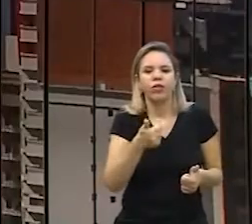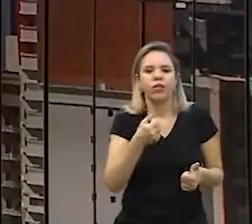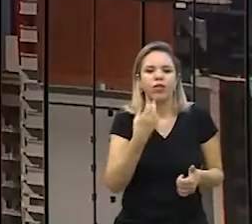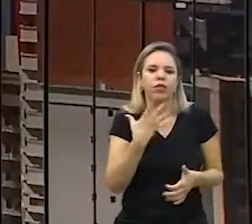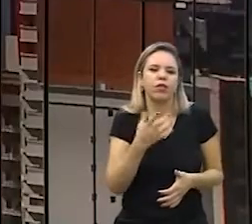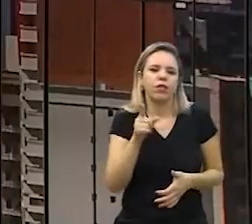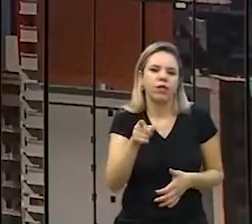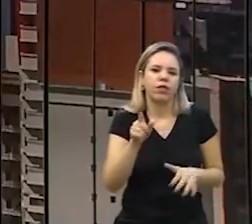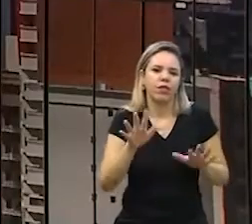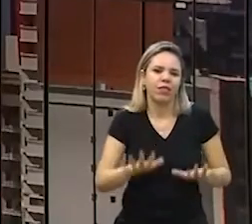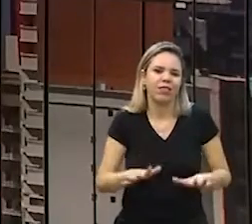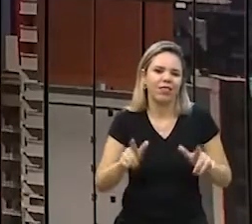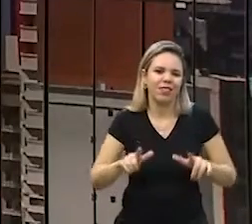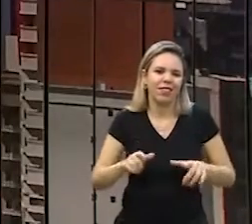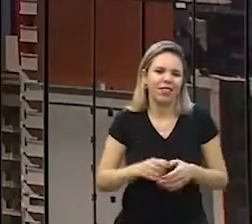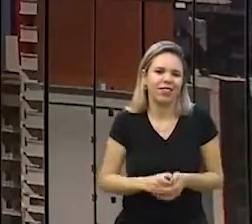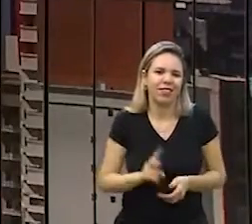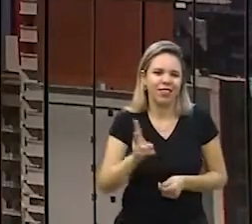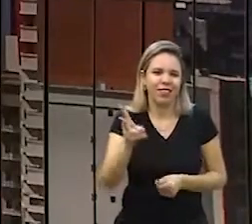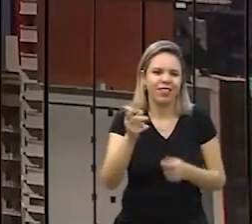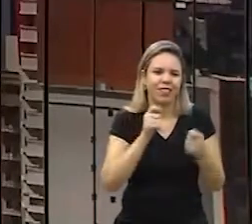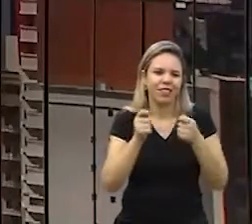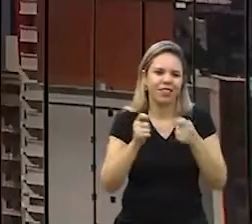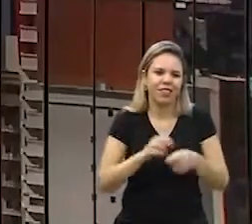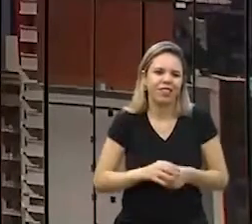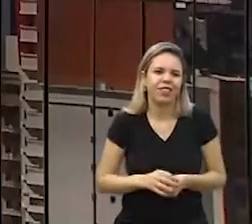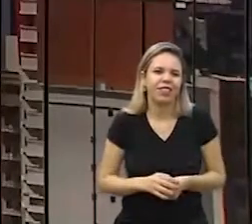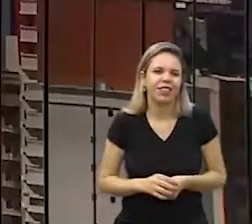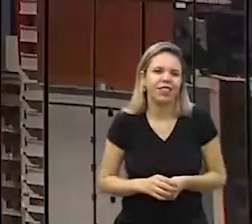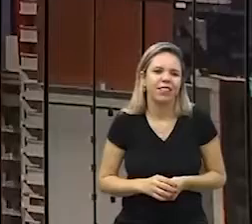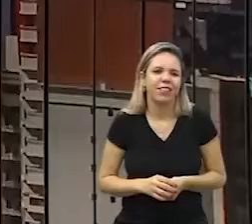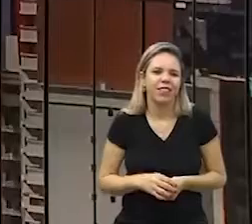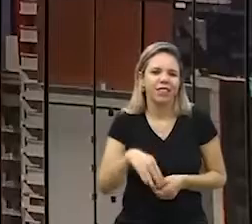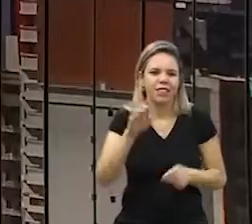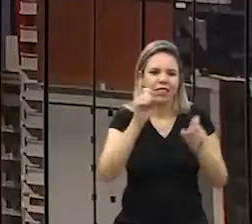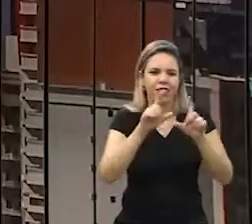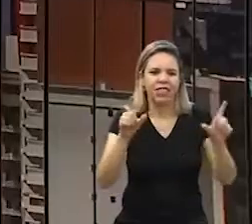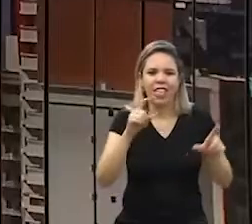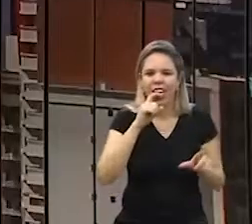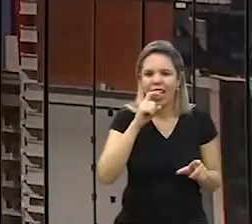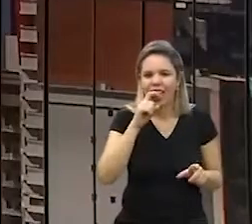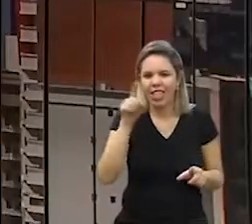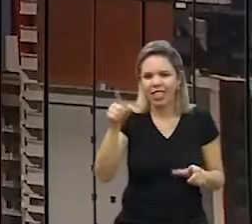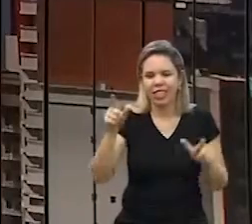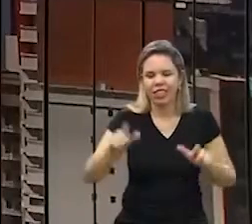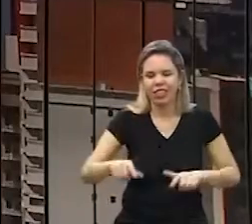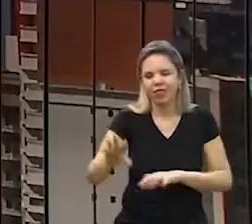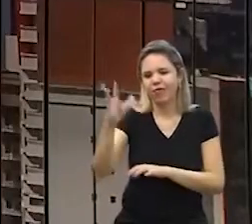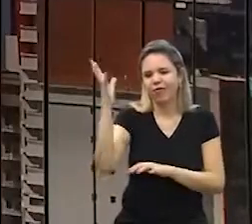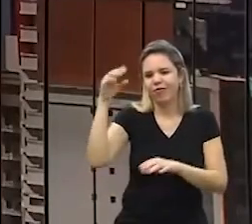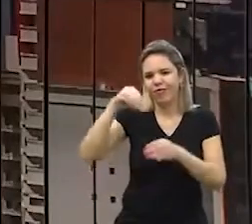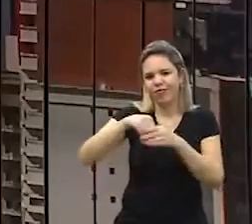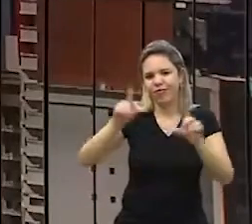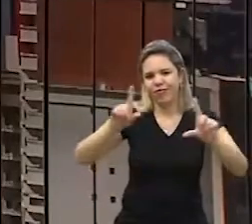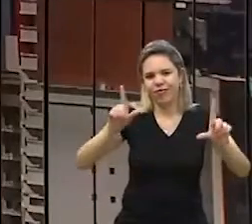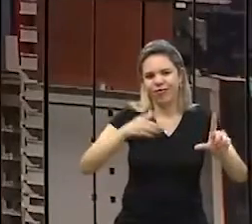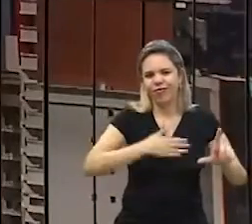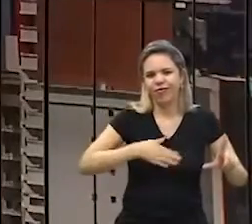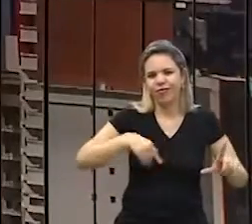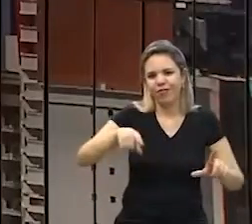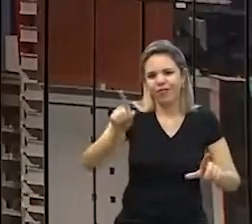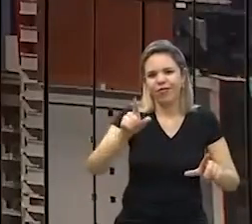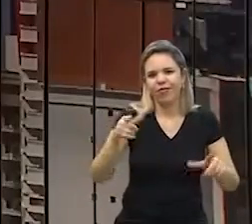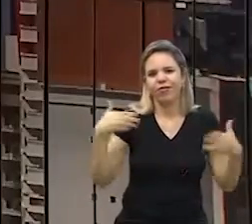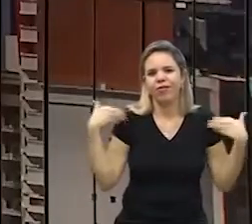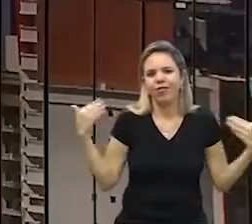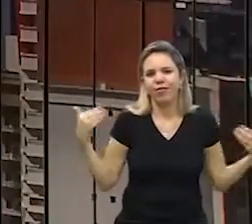né? Você pode ficar aí mesmo, Vitor, continuar a nossa entrevista, só para a gente ficar com ainda mais inveja, que a gente está aqui dentro do estúdio, a gente adoraria estar aí fazendo um